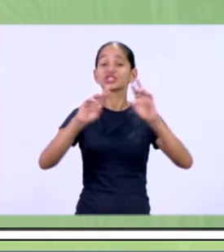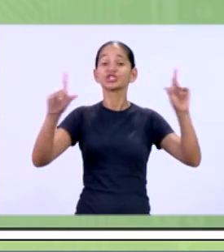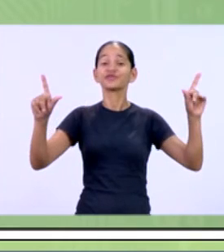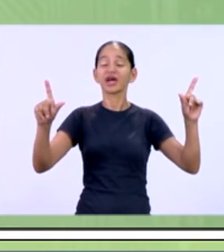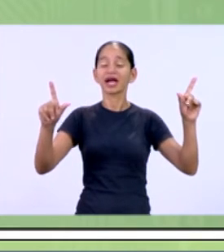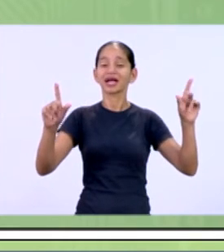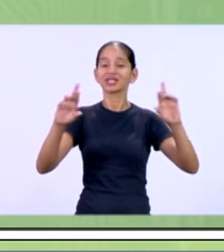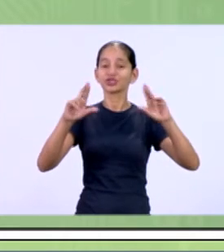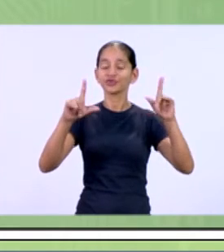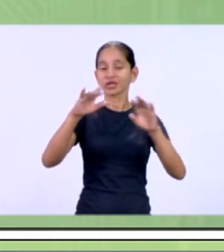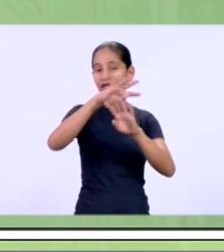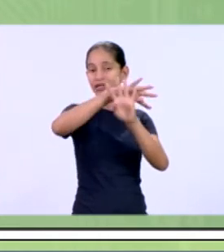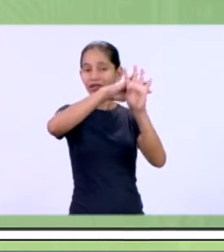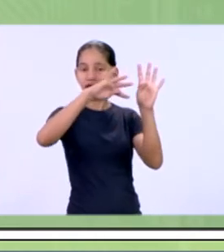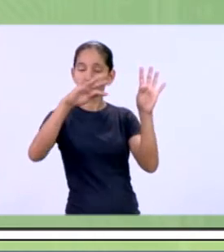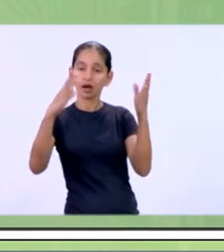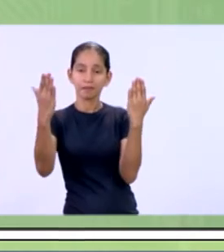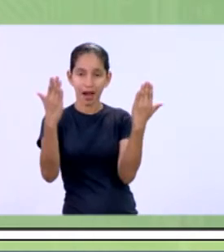Nacional, eu tive